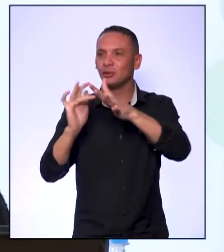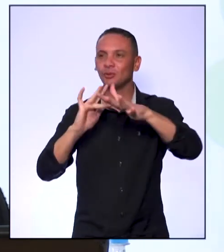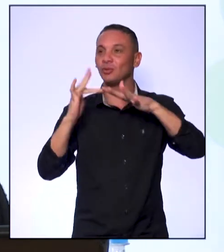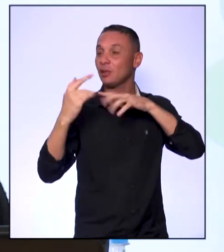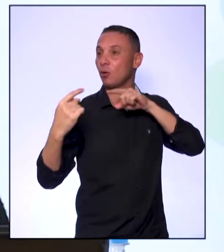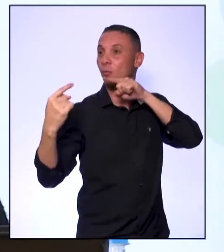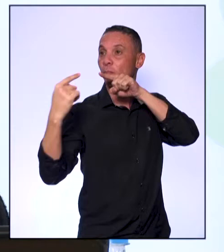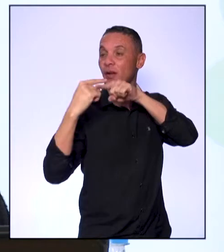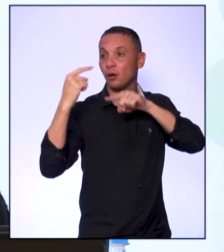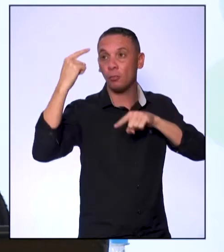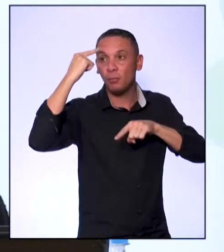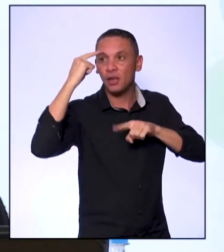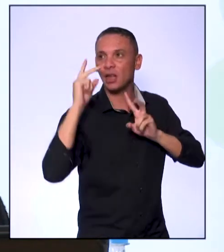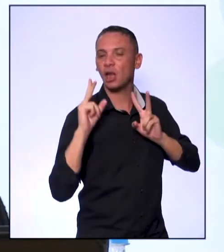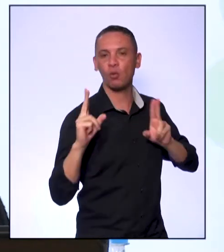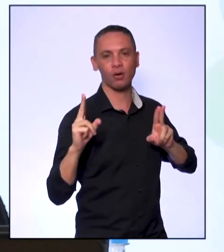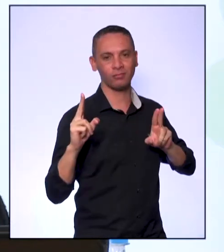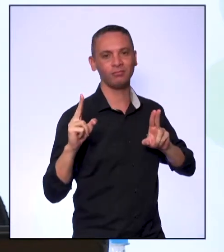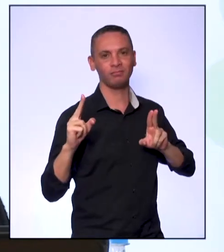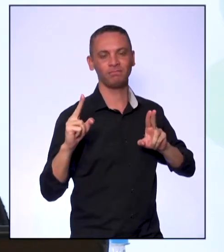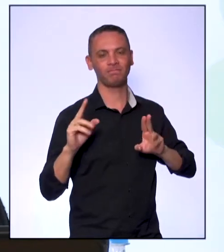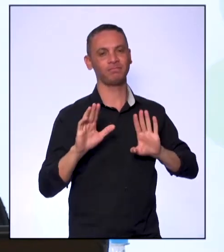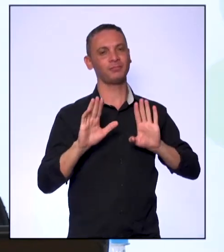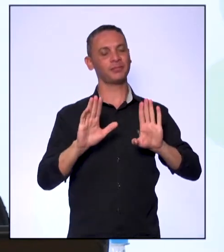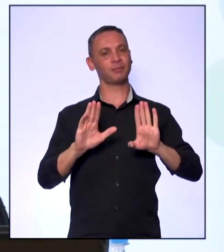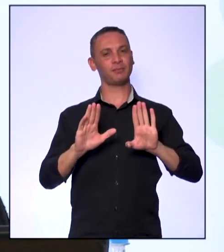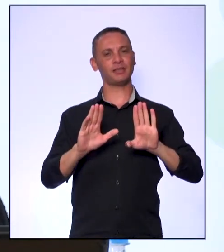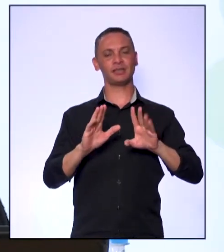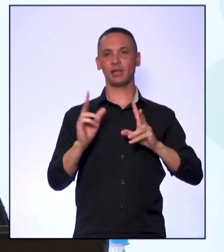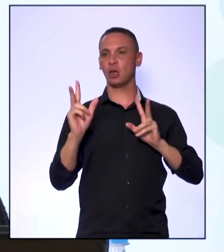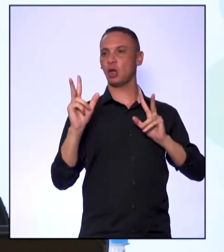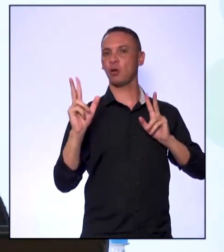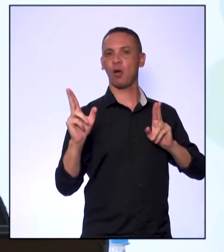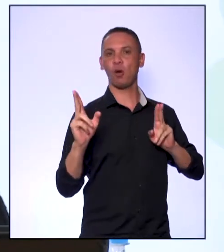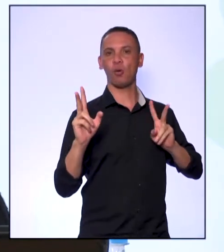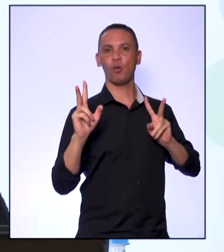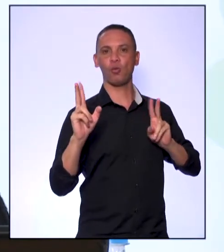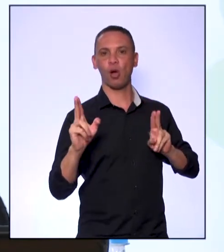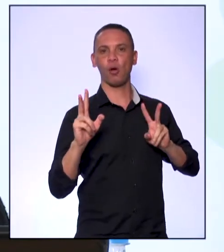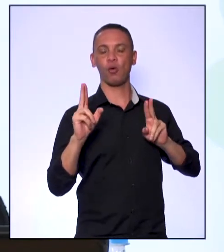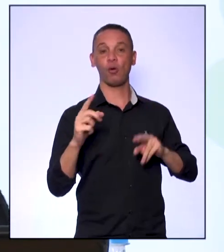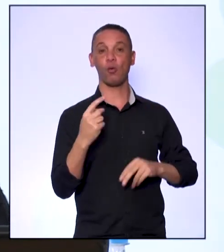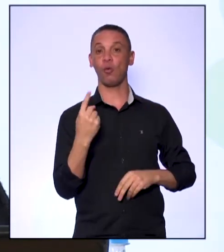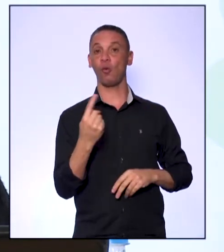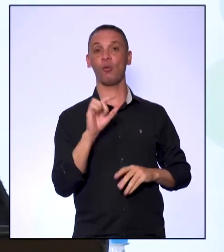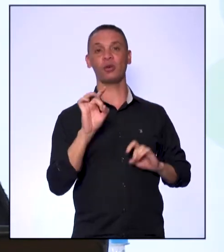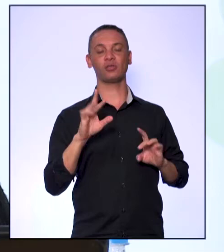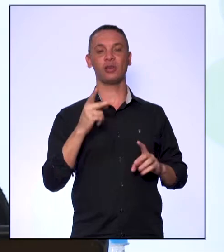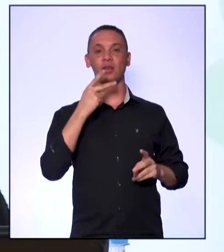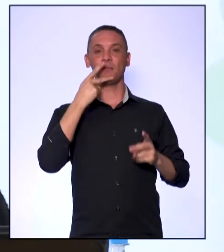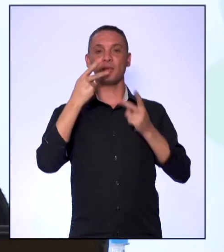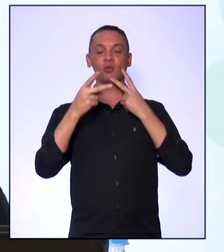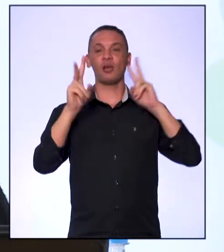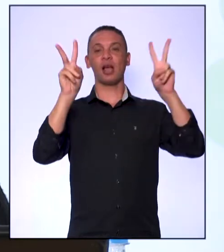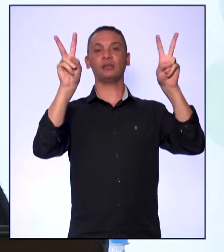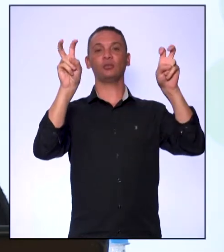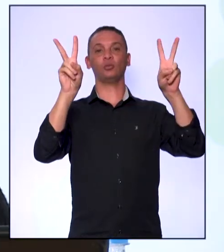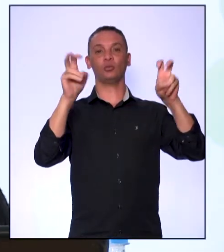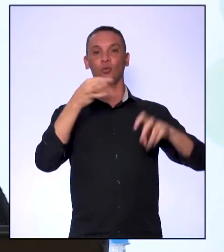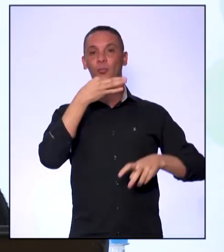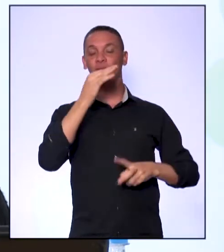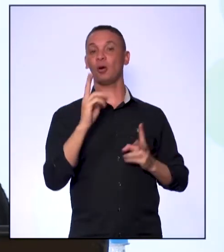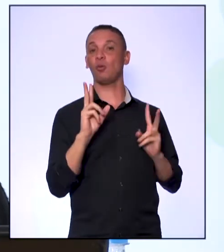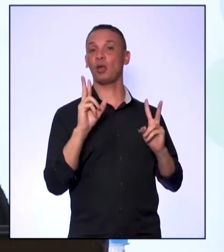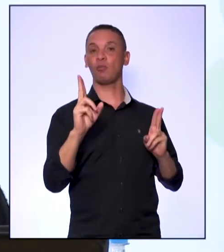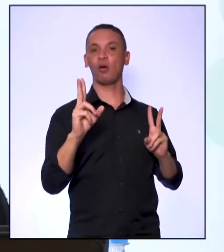você seguir, às vezes, quem você tem a mesma opinião que você, é que você cria uma voz que é uníssona, né? São pessoas falando do mesmo assunto, do mesmo tema,